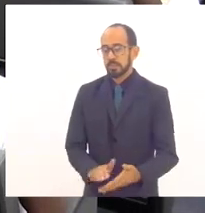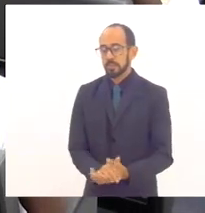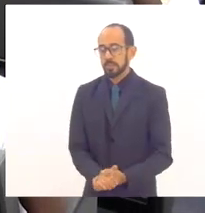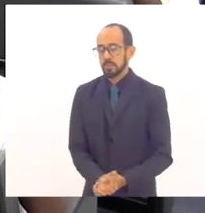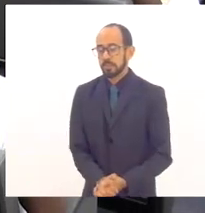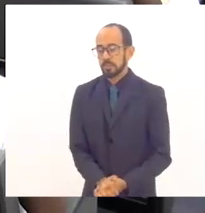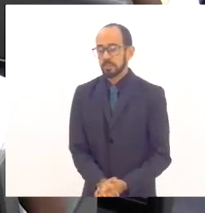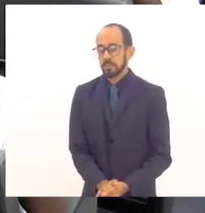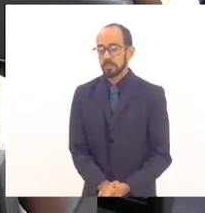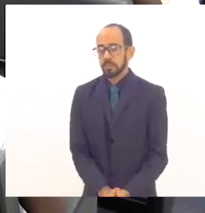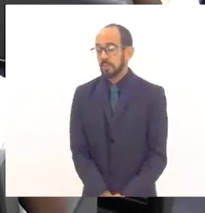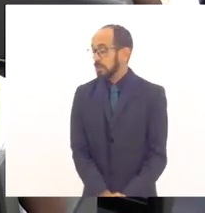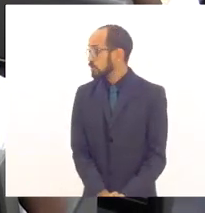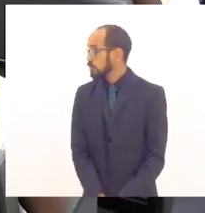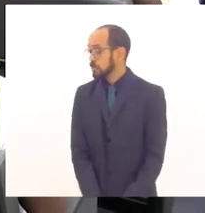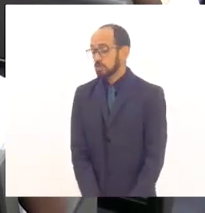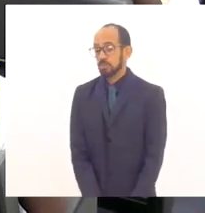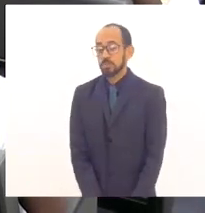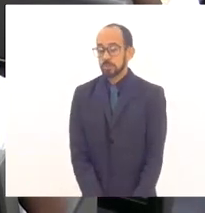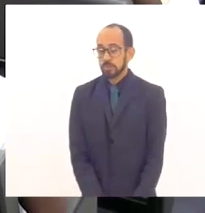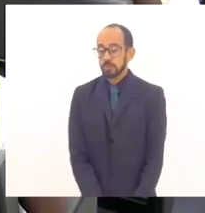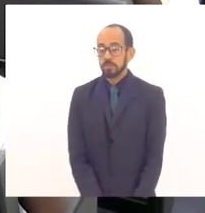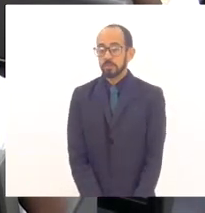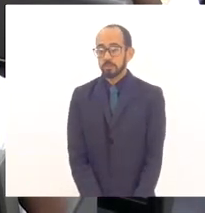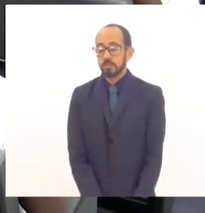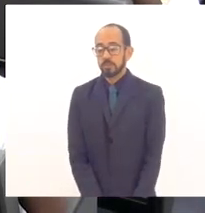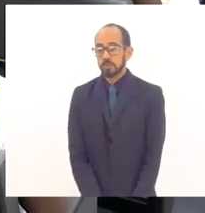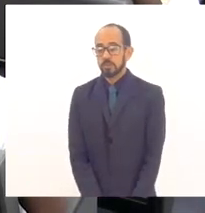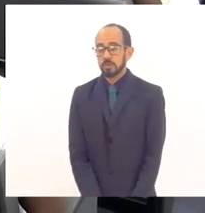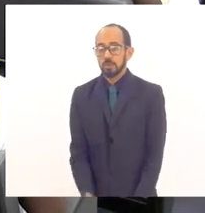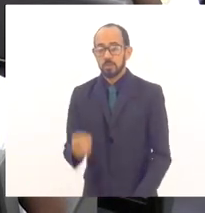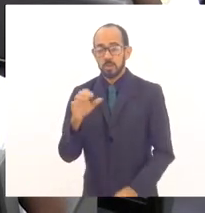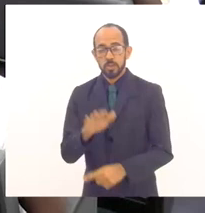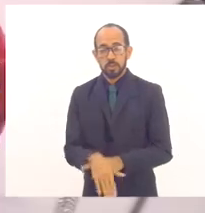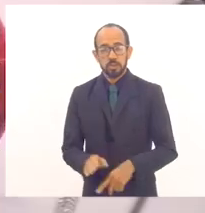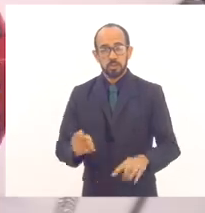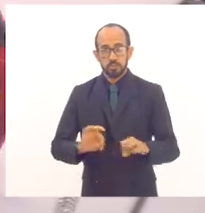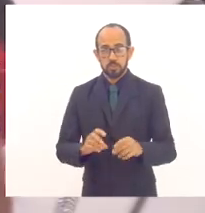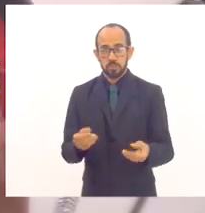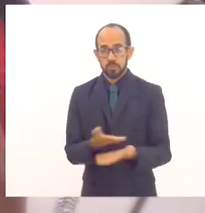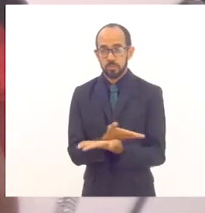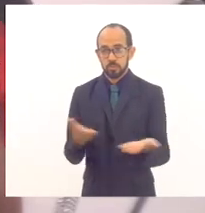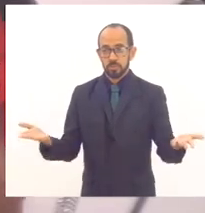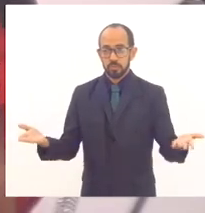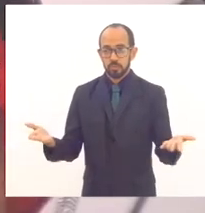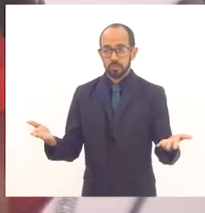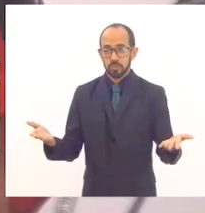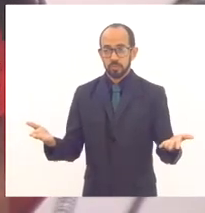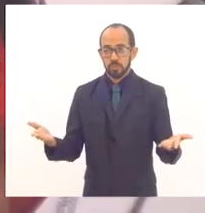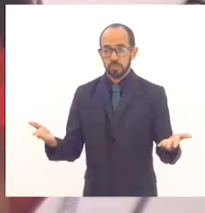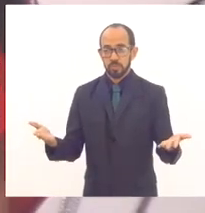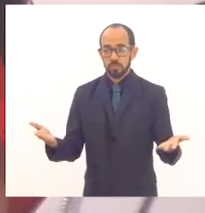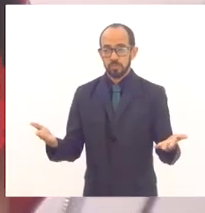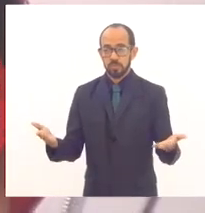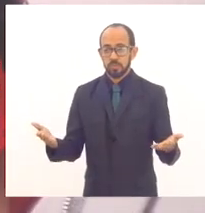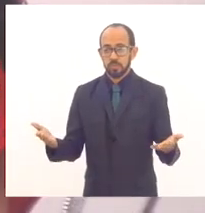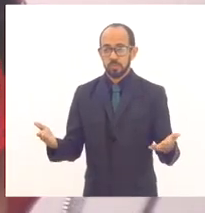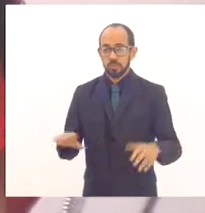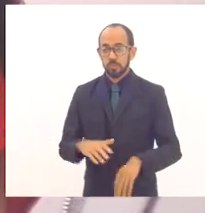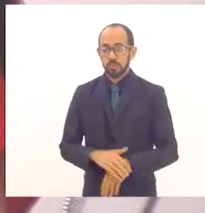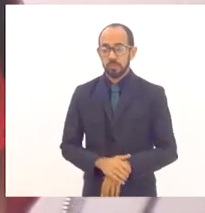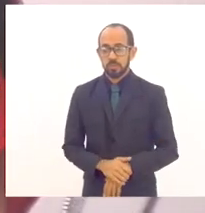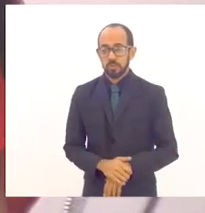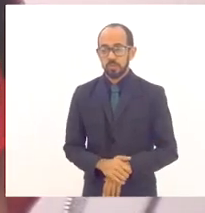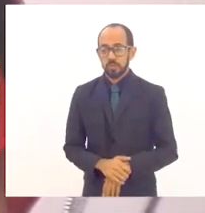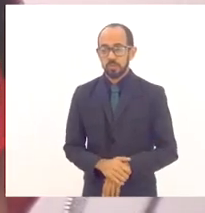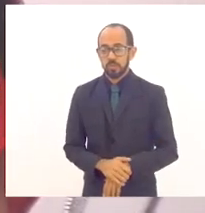Boa tarde a todas, todos e todas. Pedindo licença aí aos meus